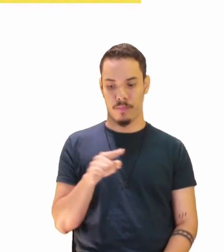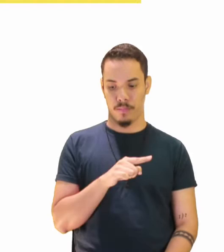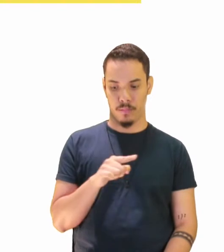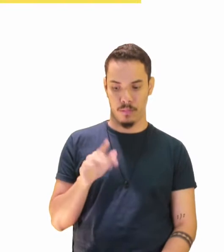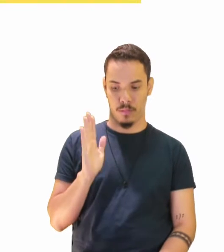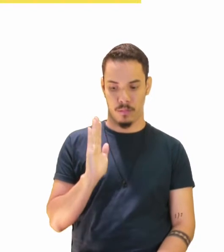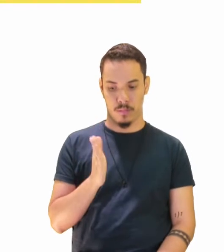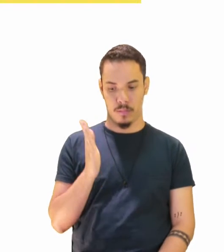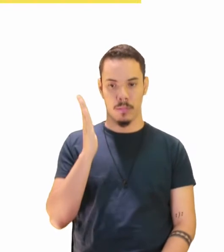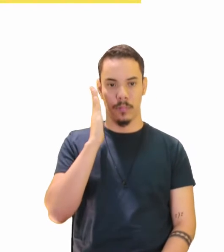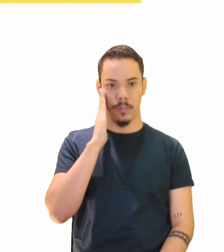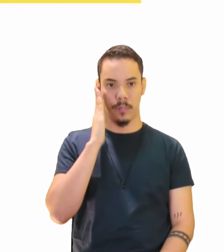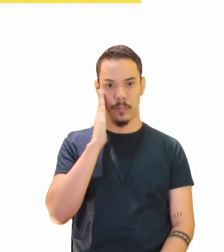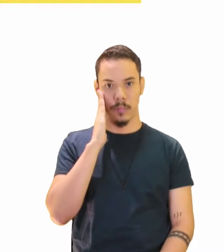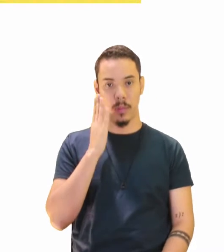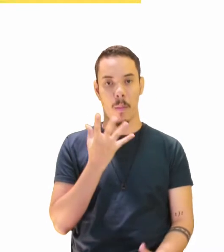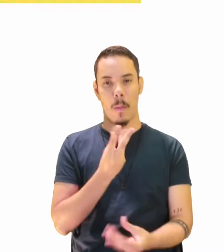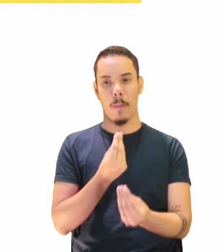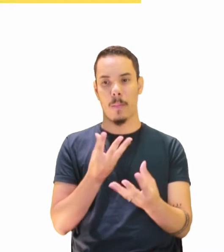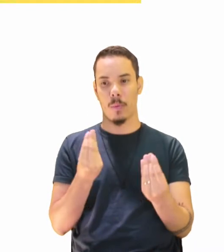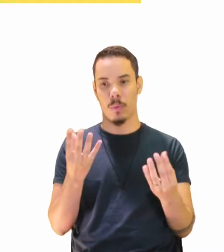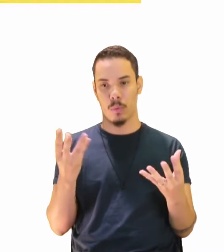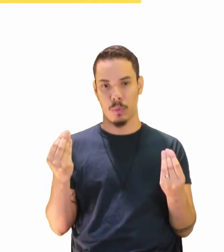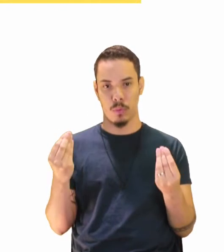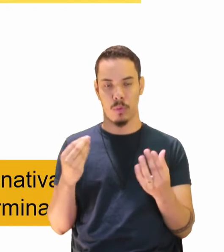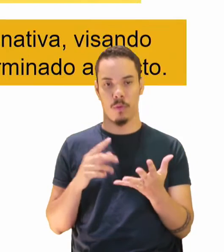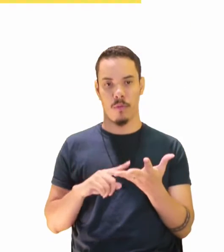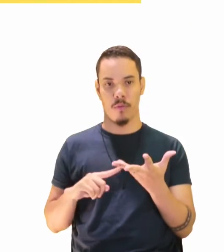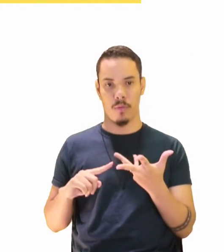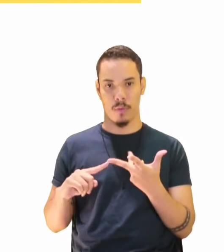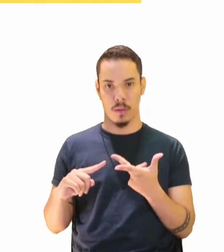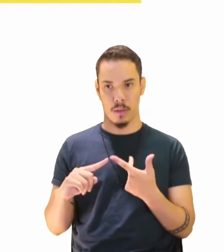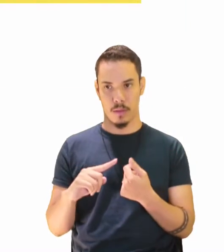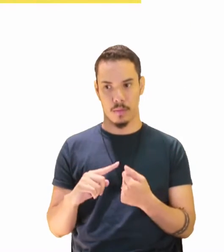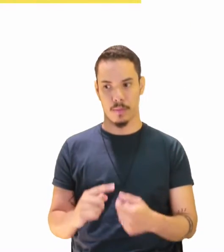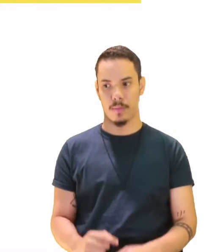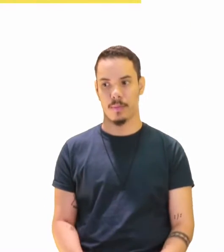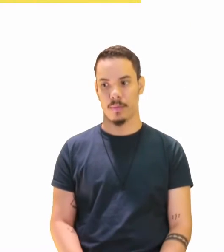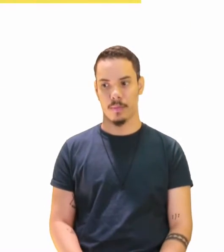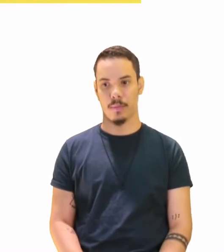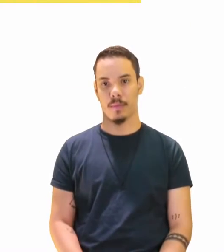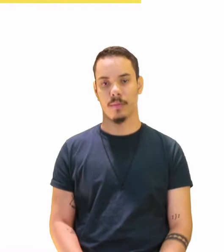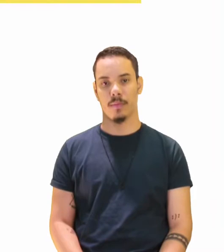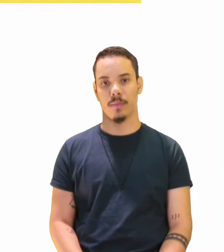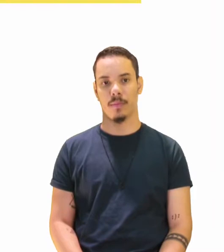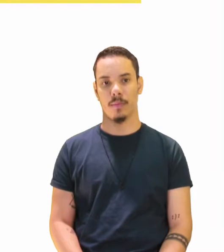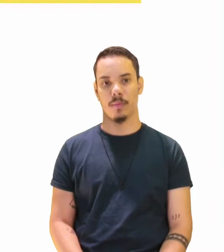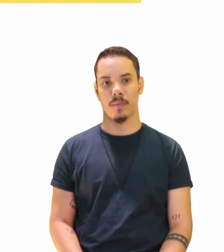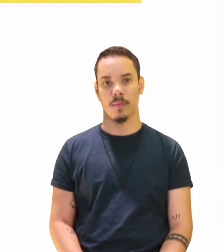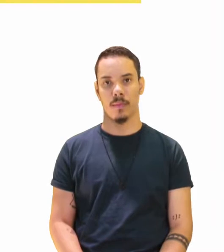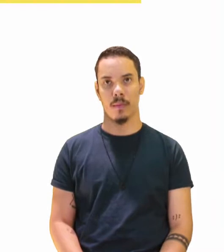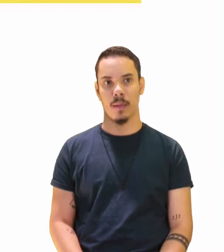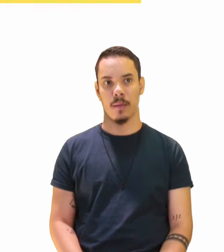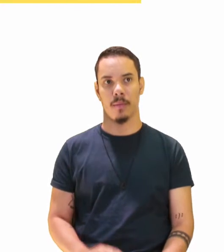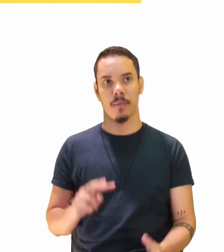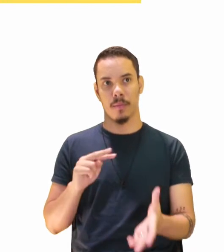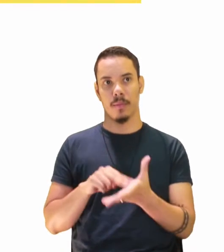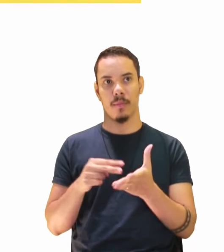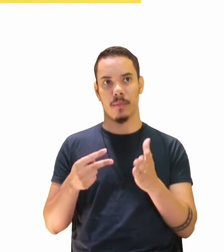ser muitos, vários, tá bom? Mas olha só, é a repetição